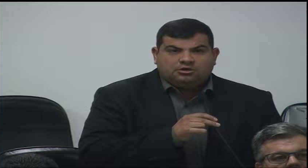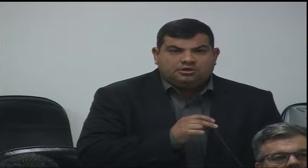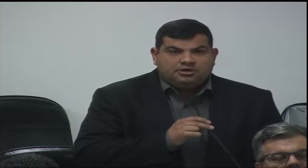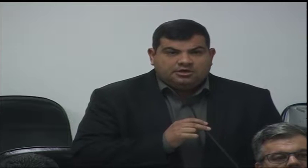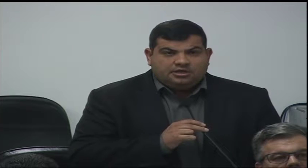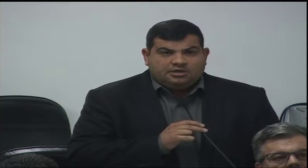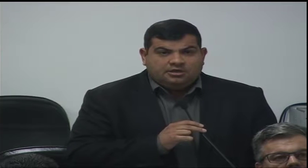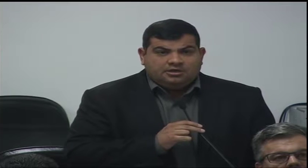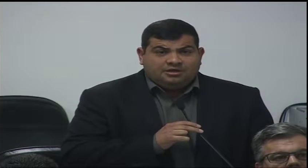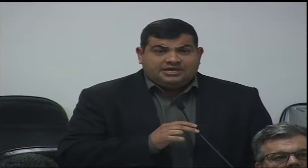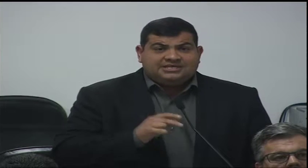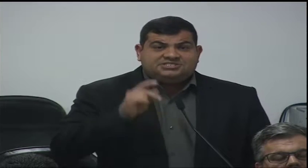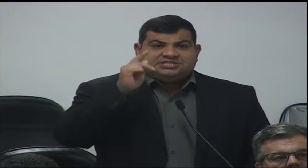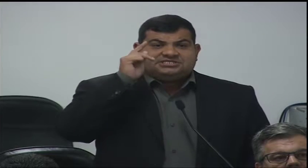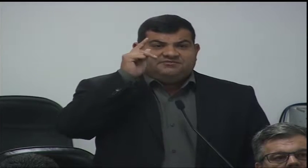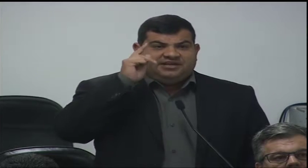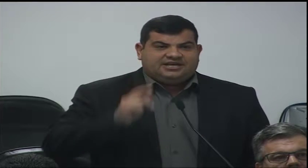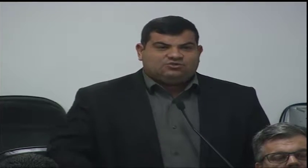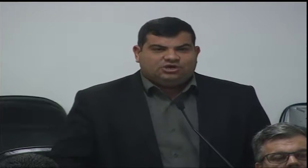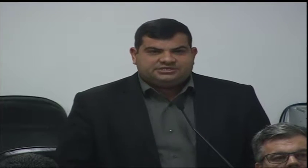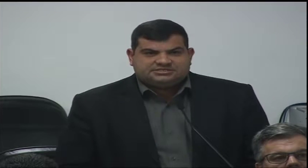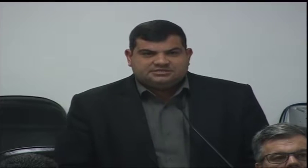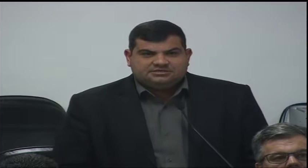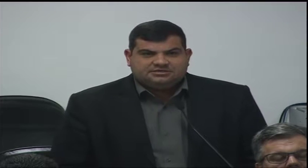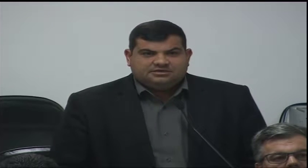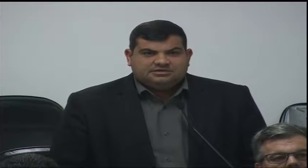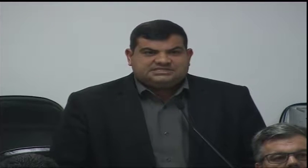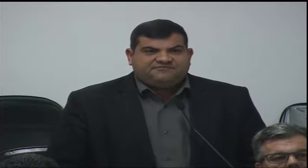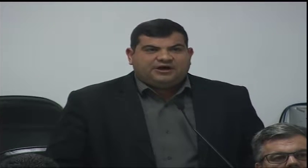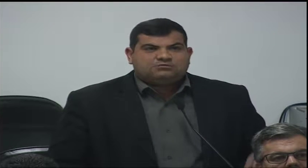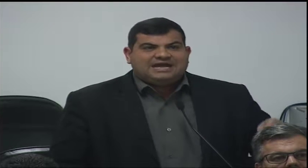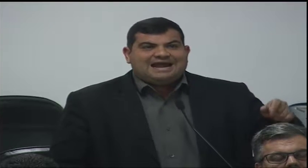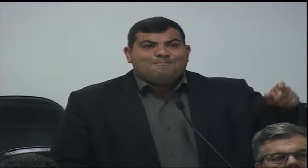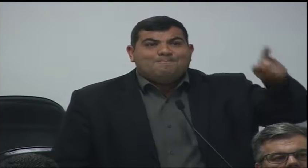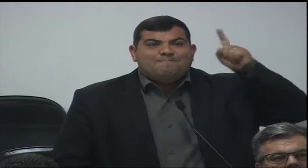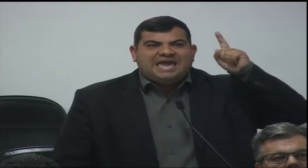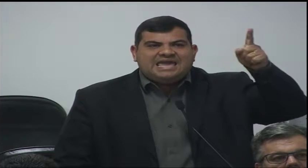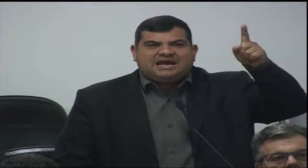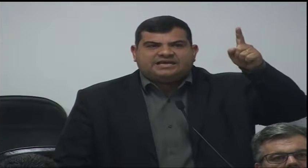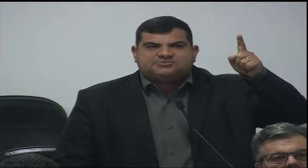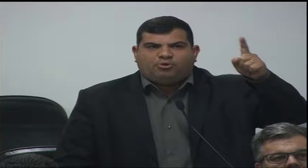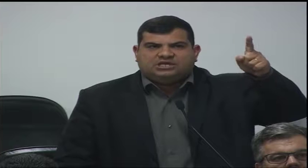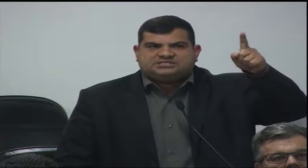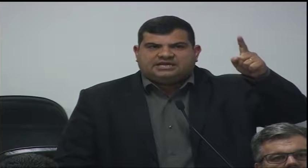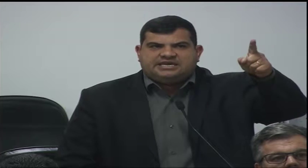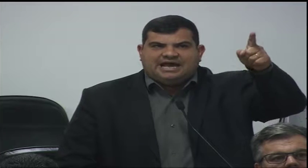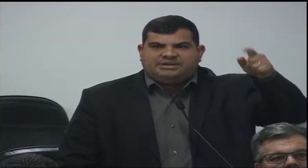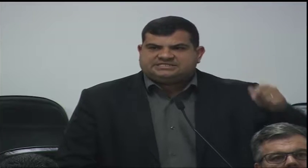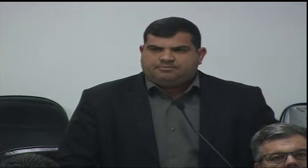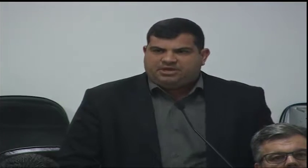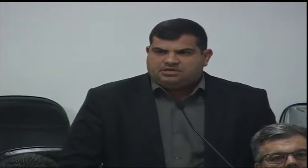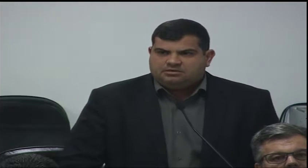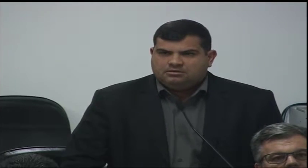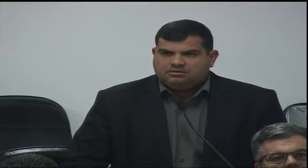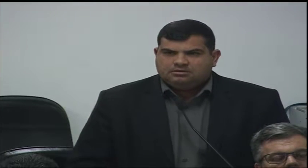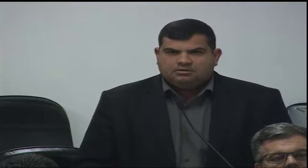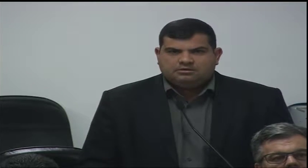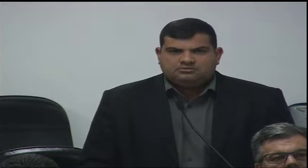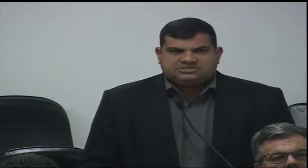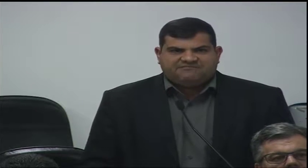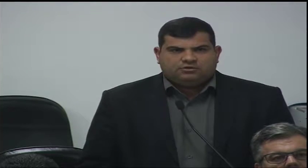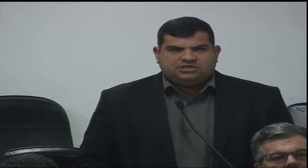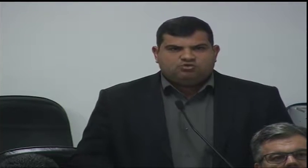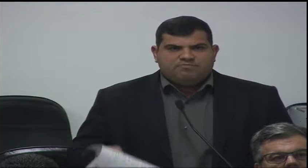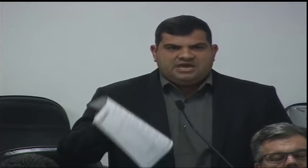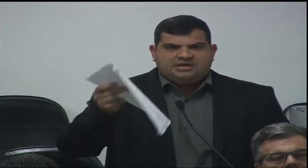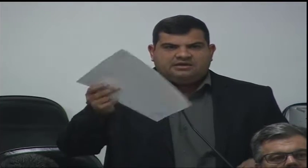rádio, e ele disse, vereadores, se faltar meia resposta, que abra a CPI. Não